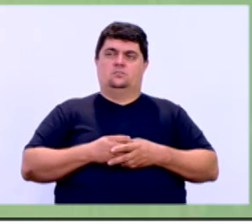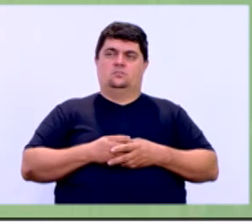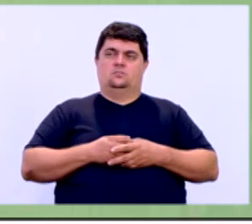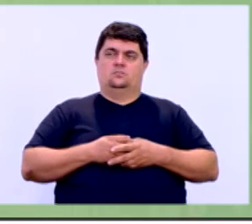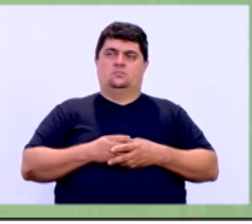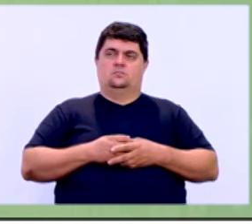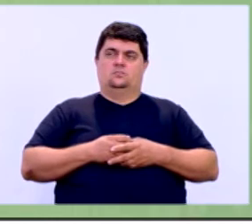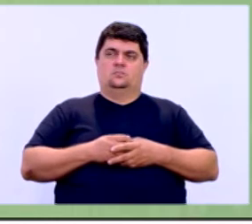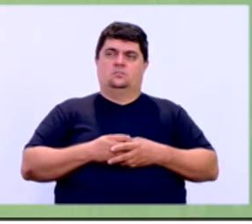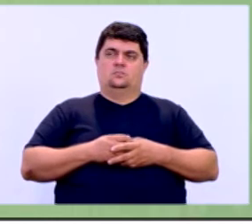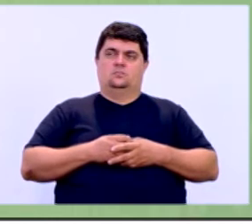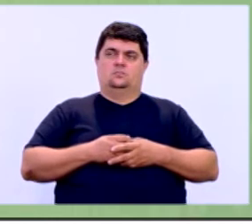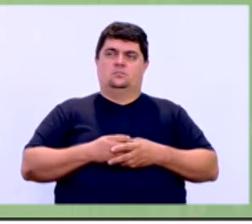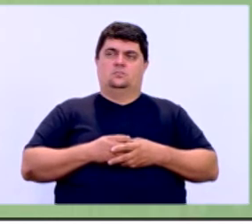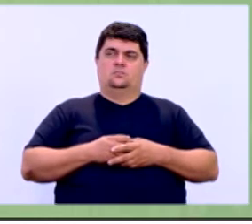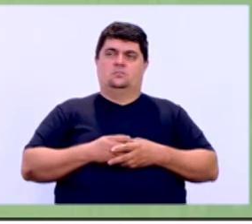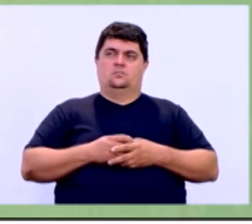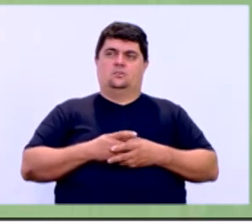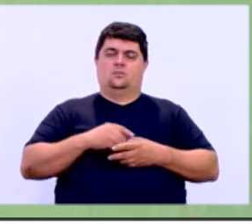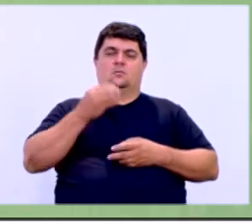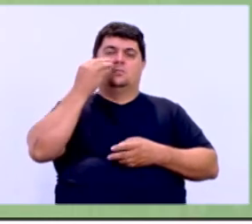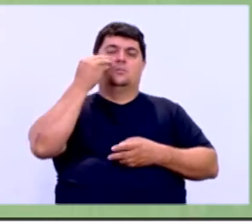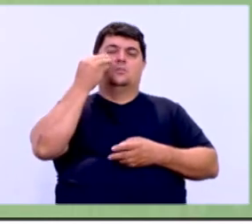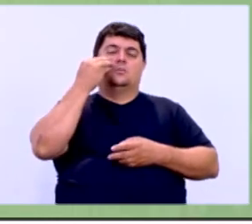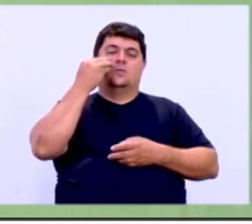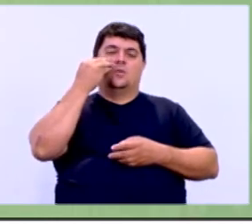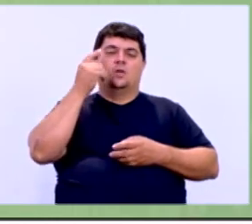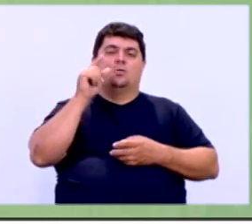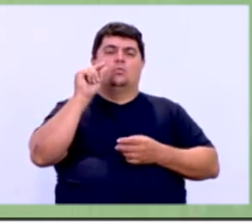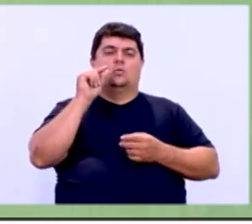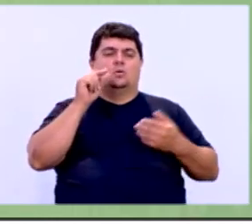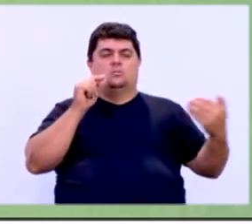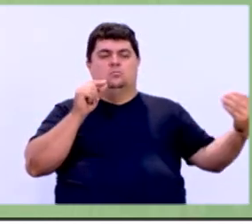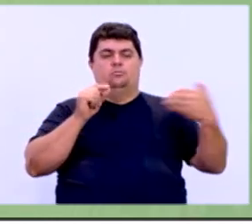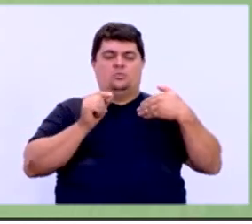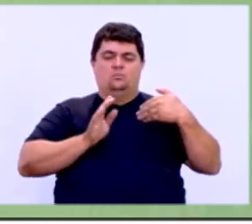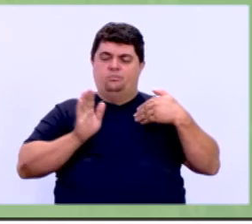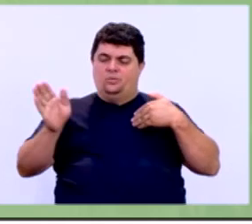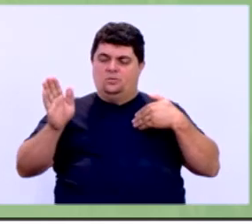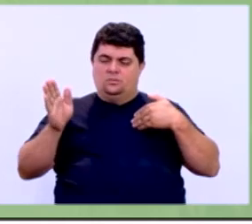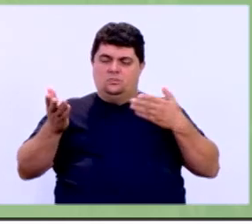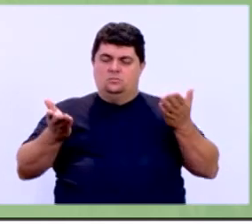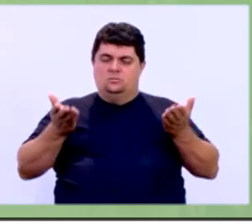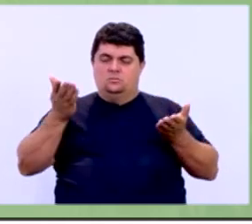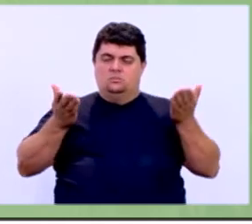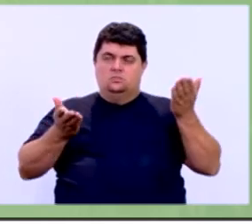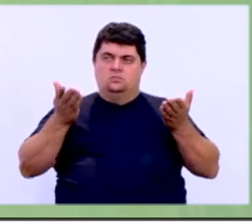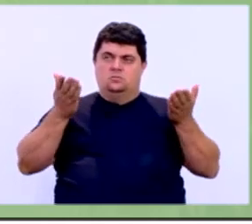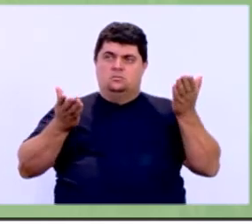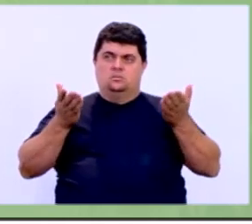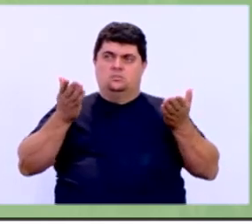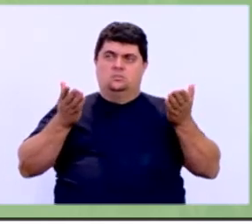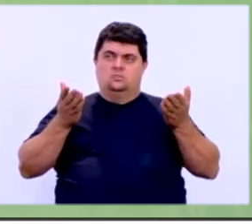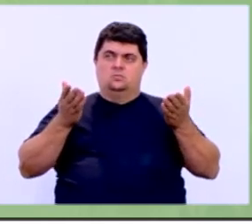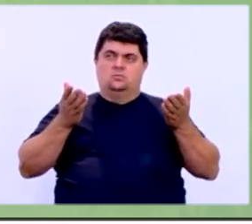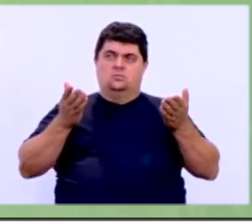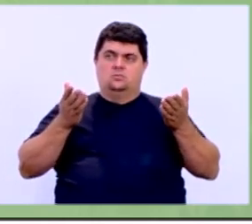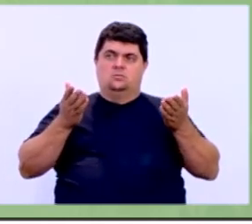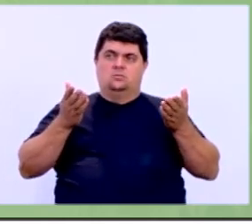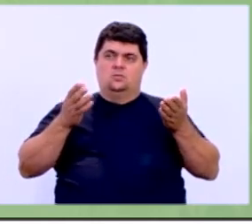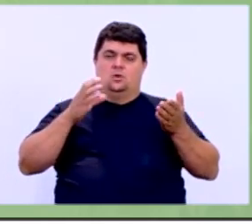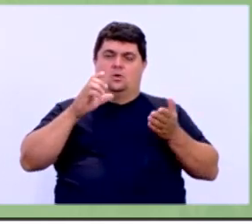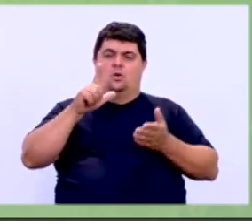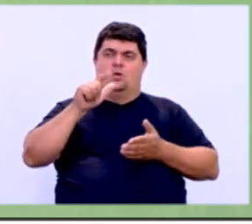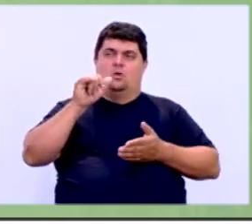eu passo a régua e vejo o que está entrando e o que está saindo, eu começo a ponderar e calcular o